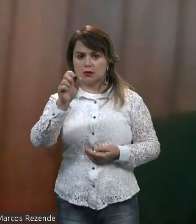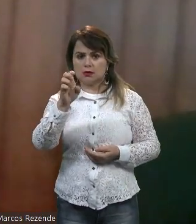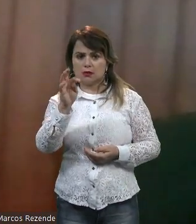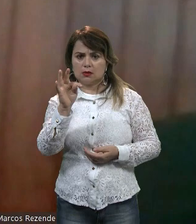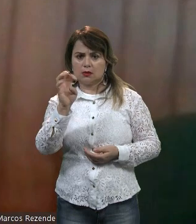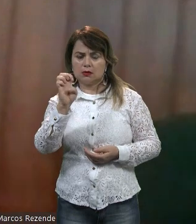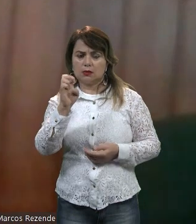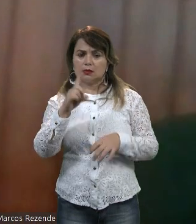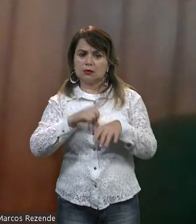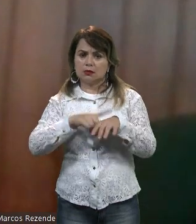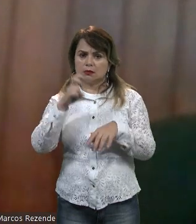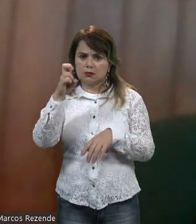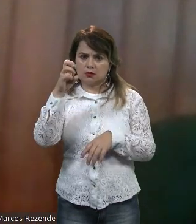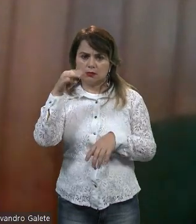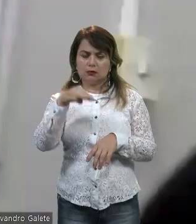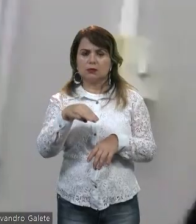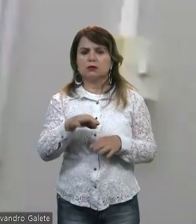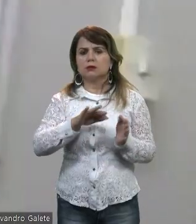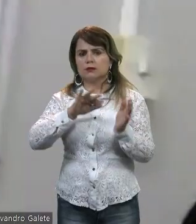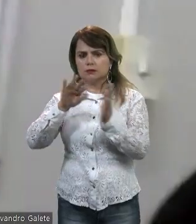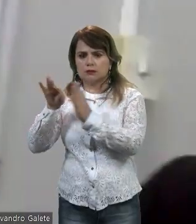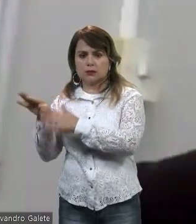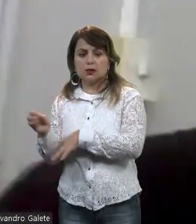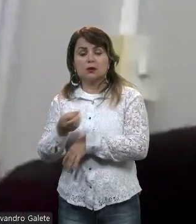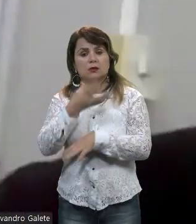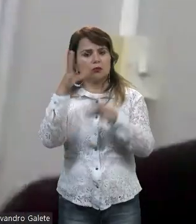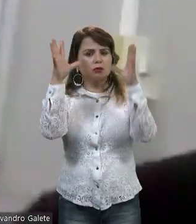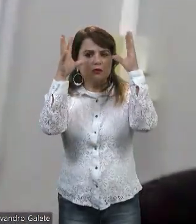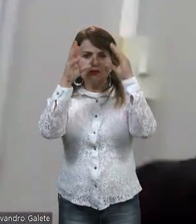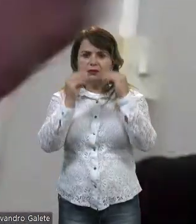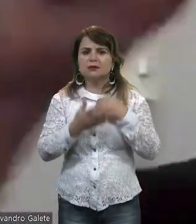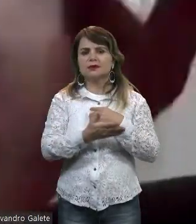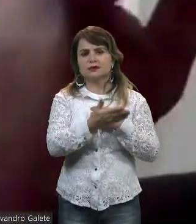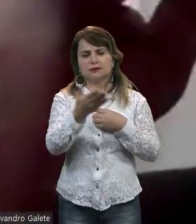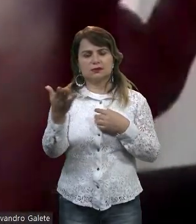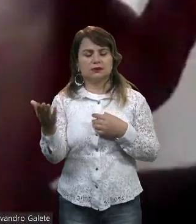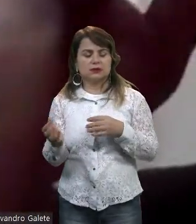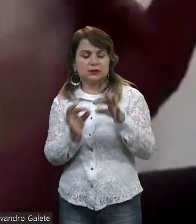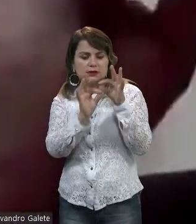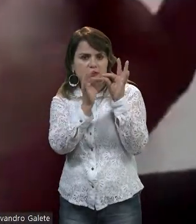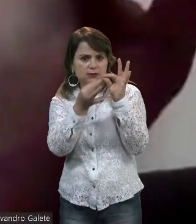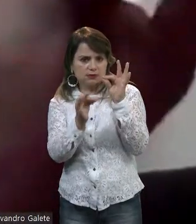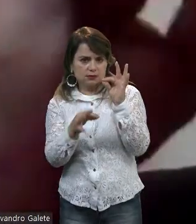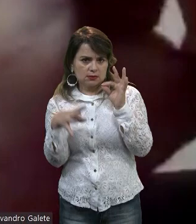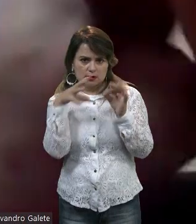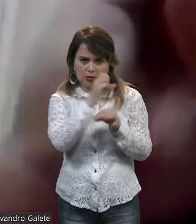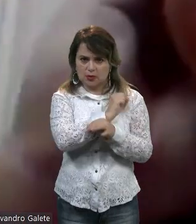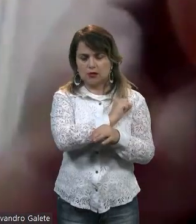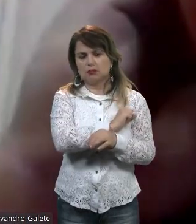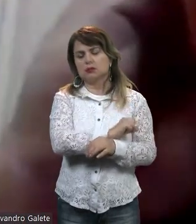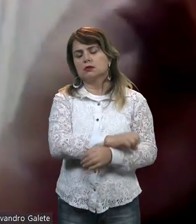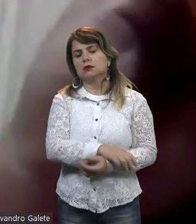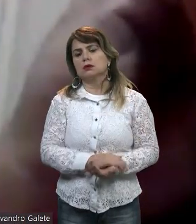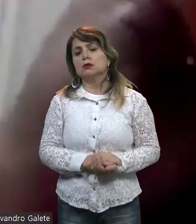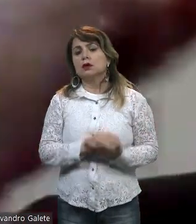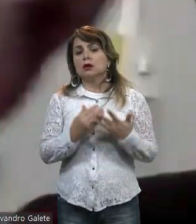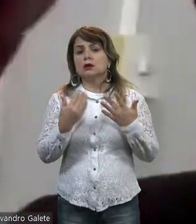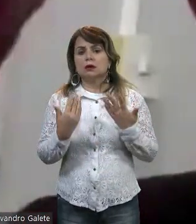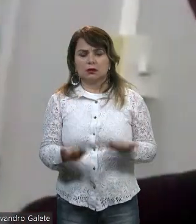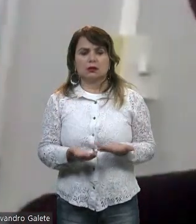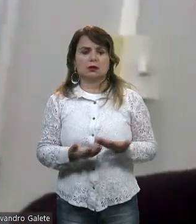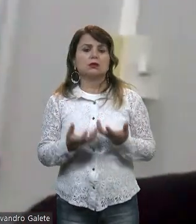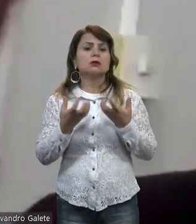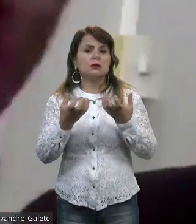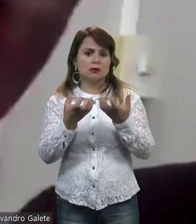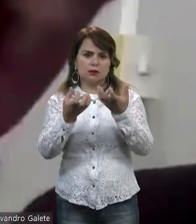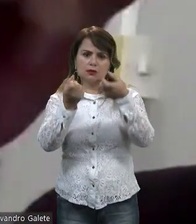5 minutos. Boa noite, senhor presidente. Boa noite, vereadores. Vou ser aqui o mais breve possível, senhor presidente. Mas não poderia